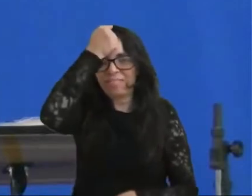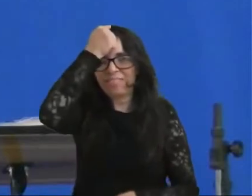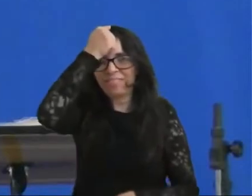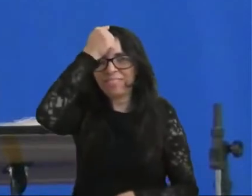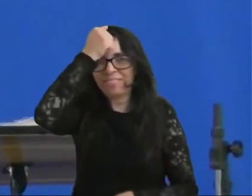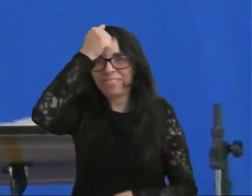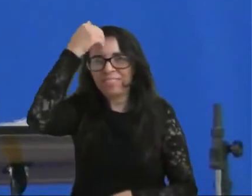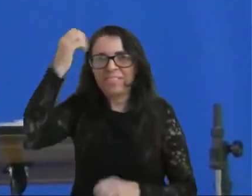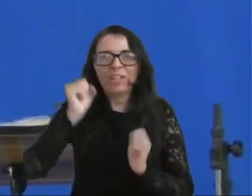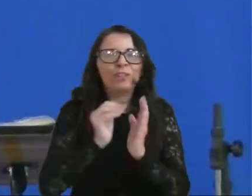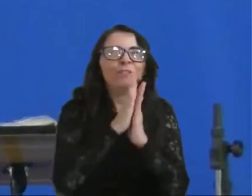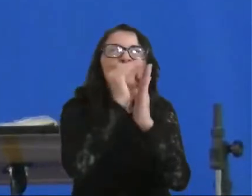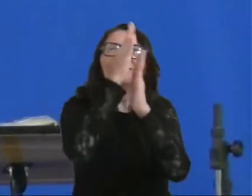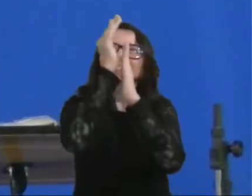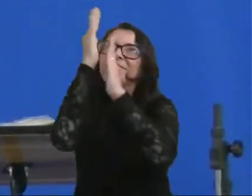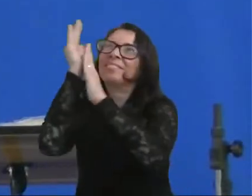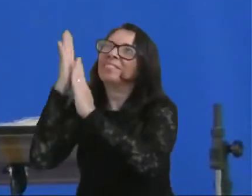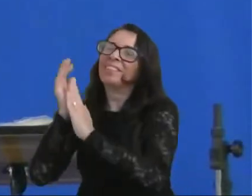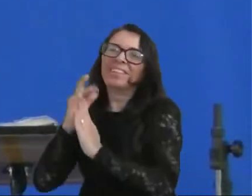equipe de louvor nesse momento aqui.